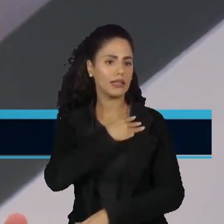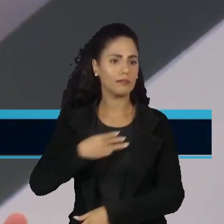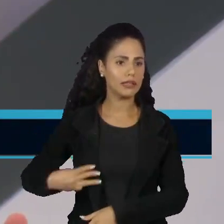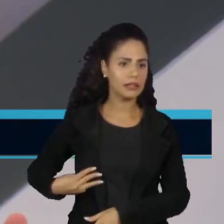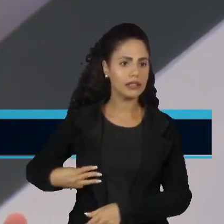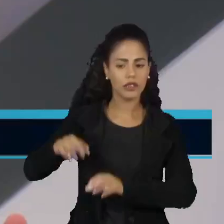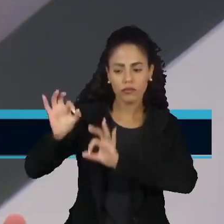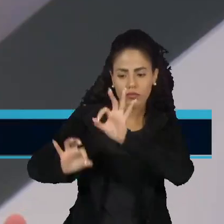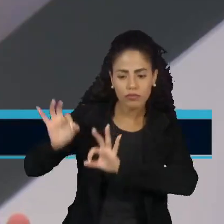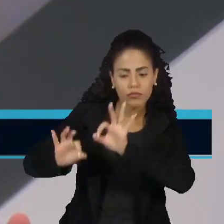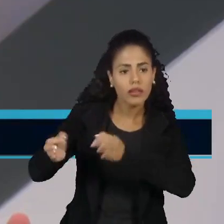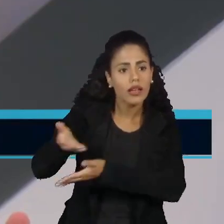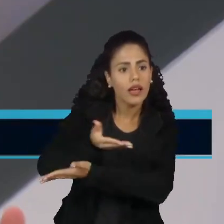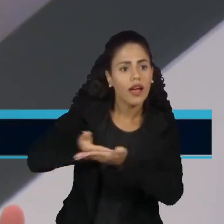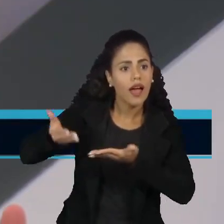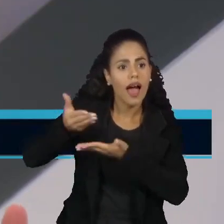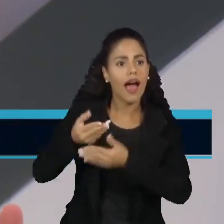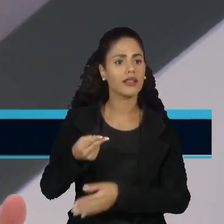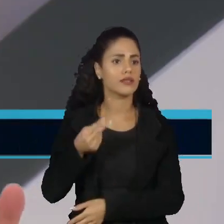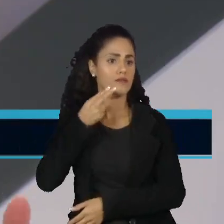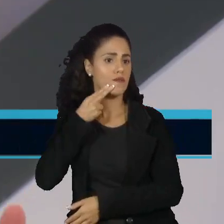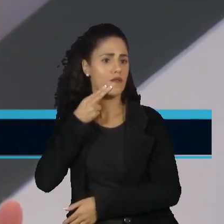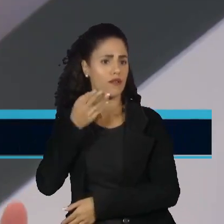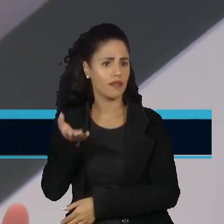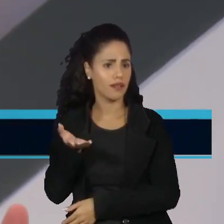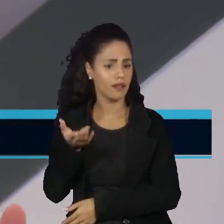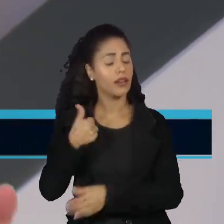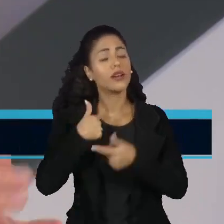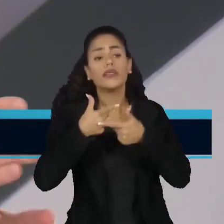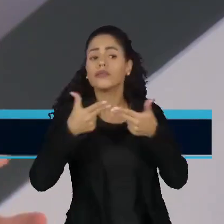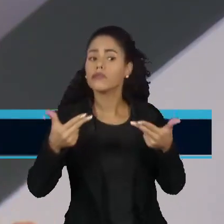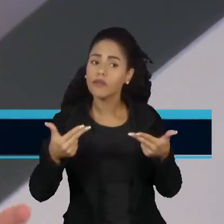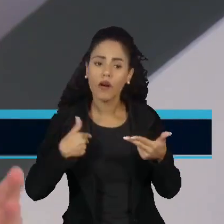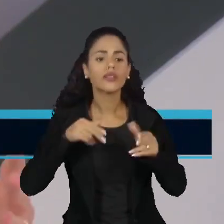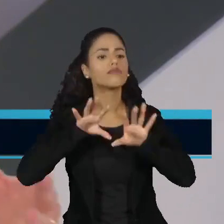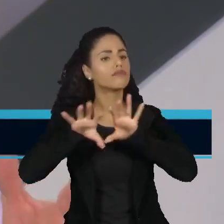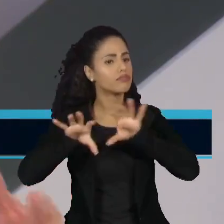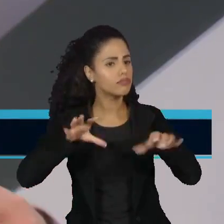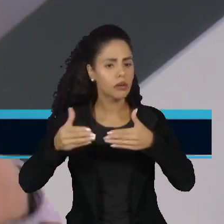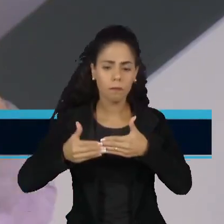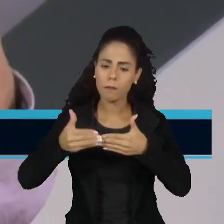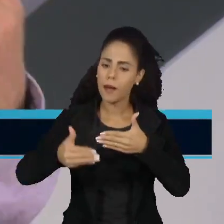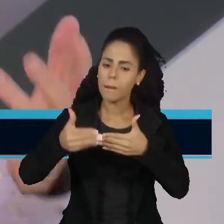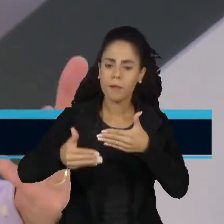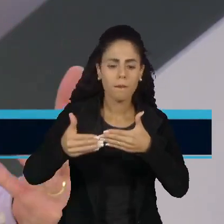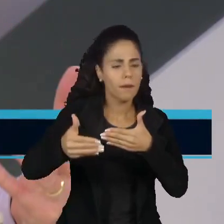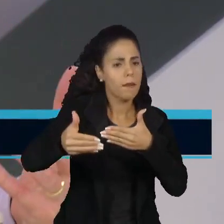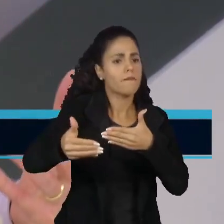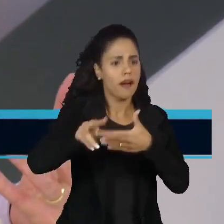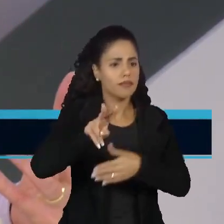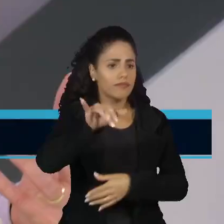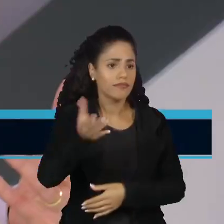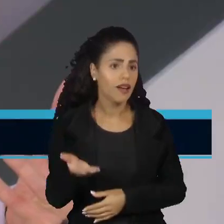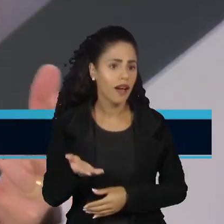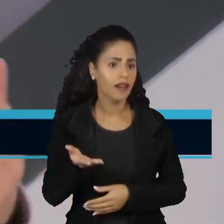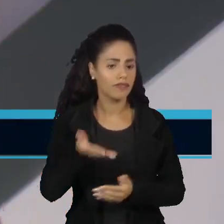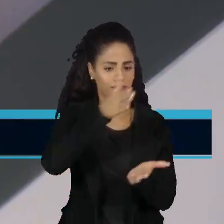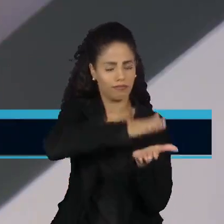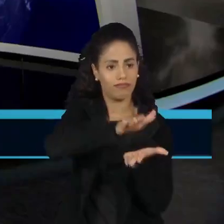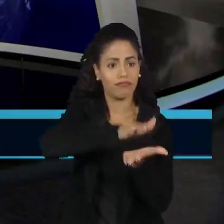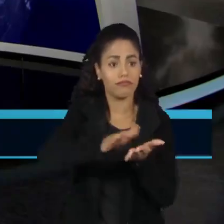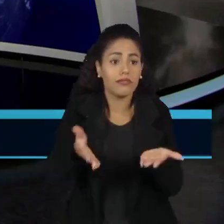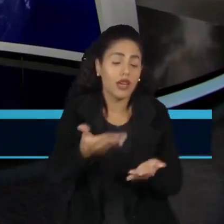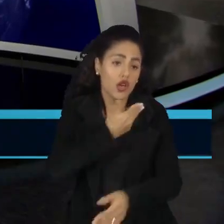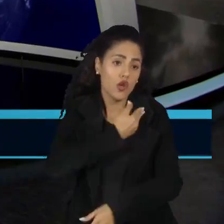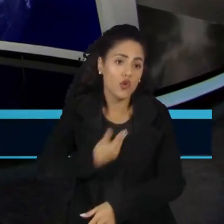do Planejamento, Simone. Esses são fatores que têm um impacto de longo prazo gigantesco no déficit. E o